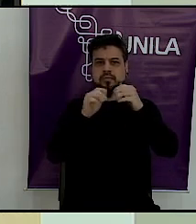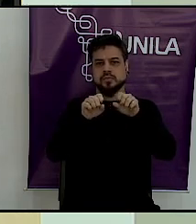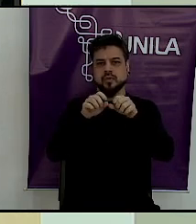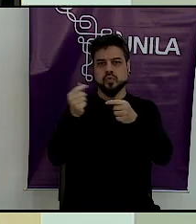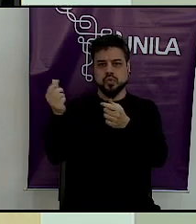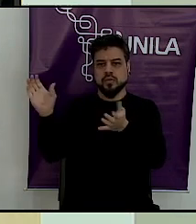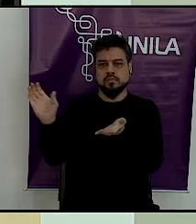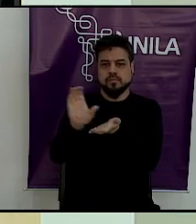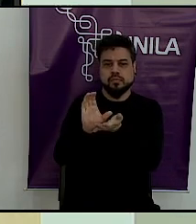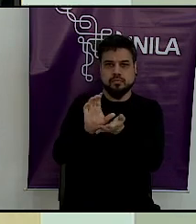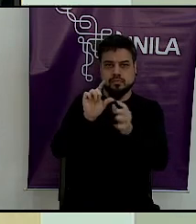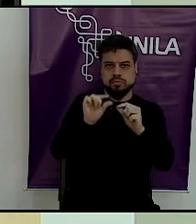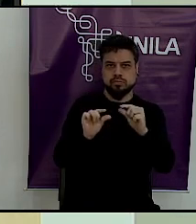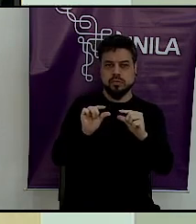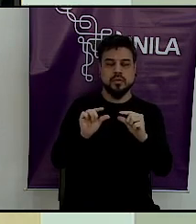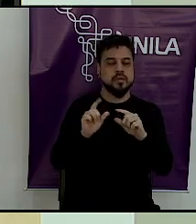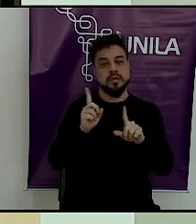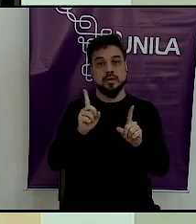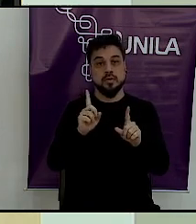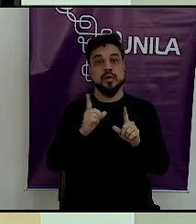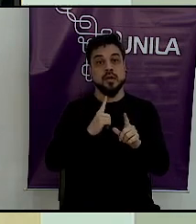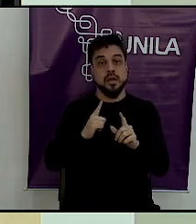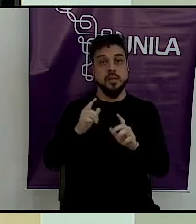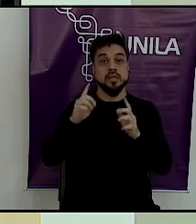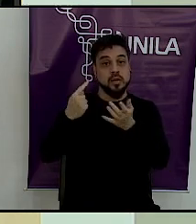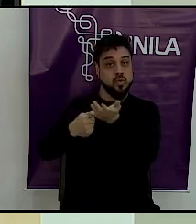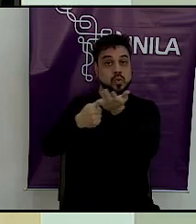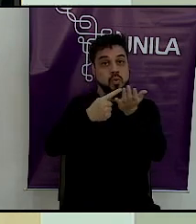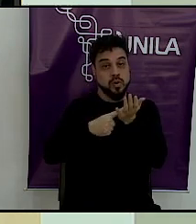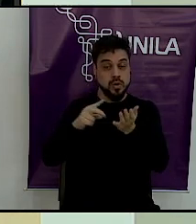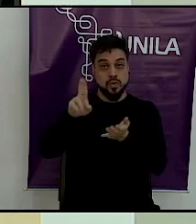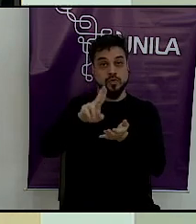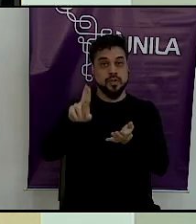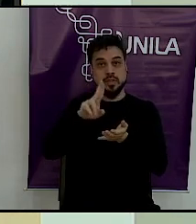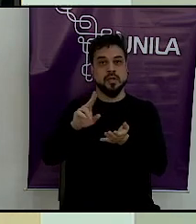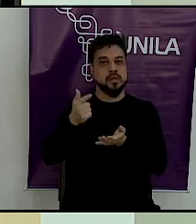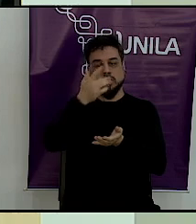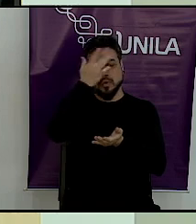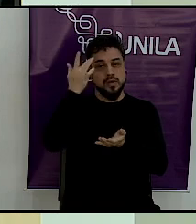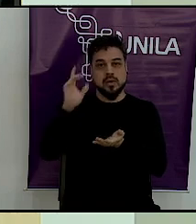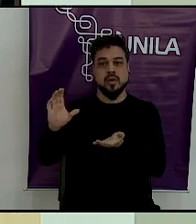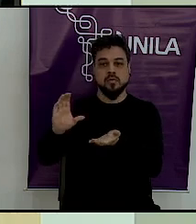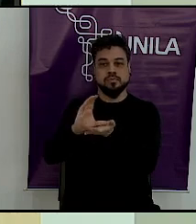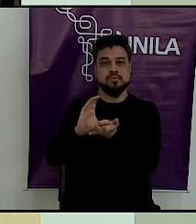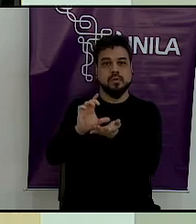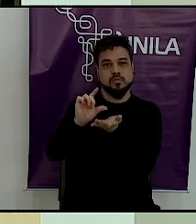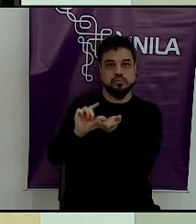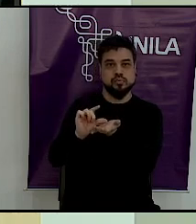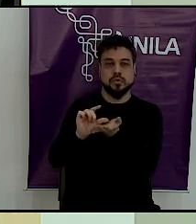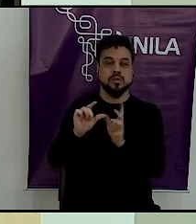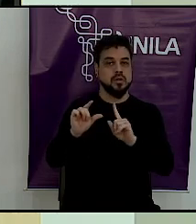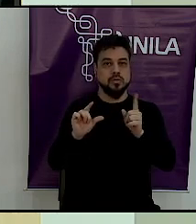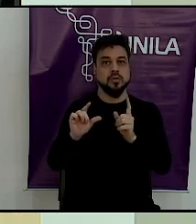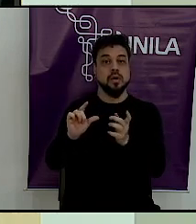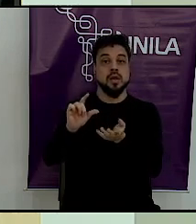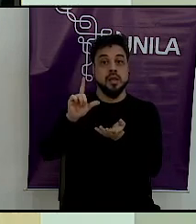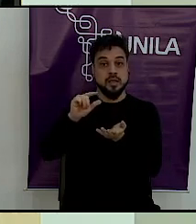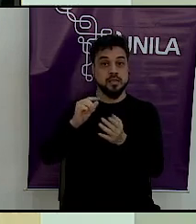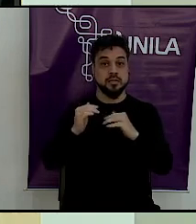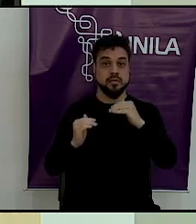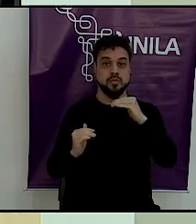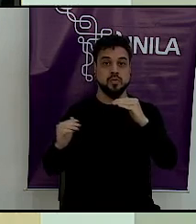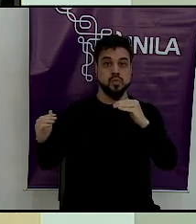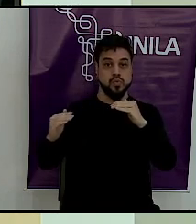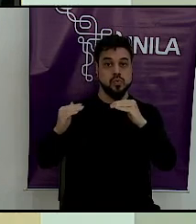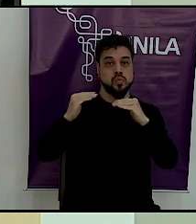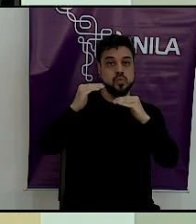as universidades federais que ninguém perde orçamento. Então, a gente ainda está recebendo orçamento baseado no pico máximo